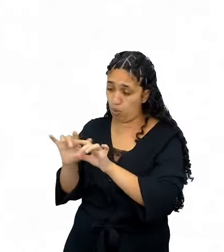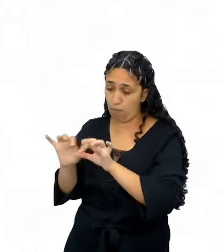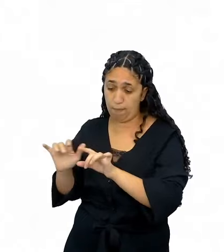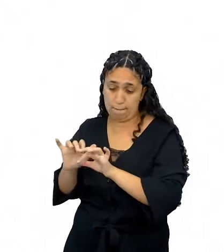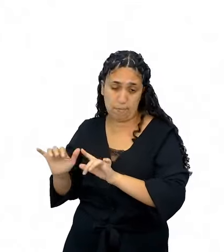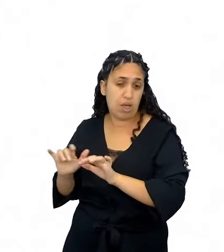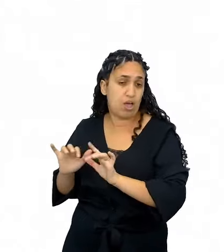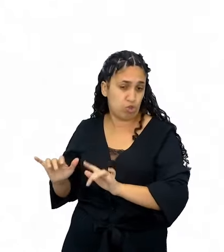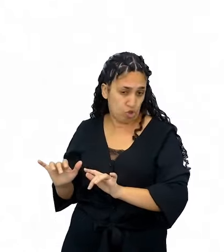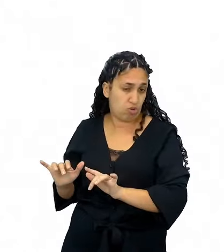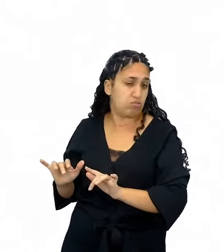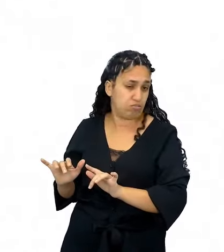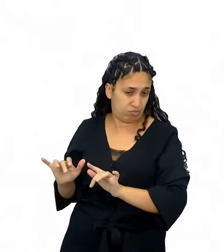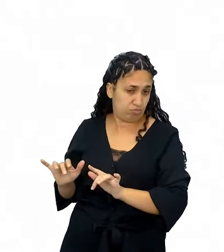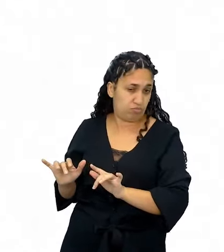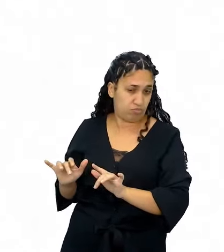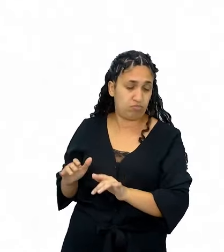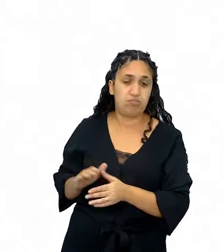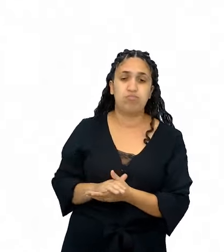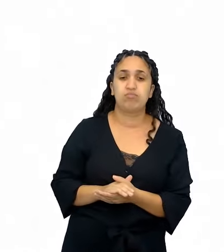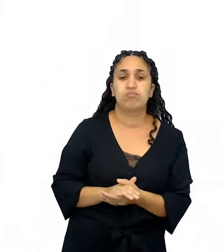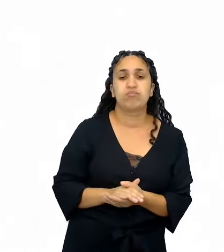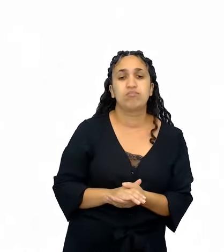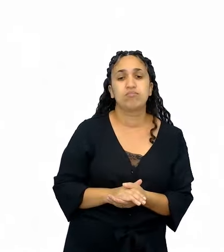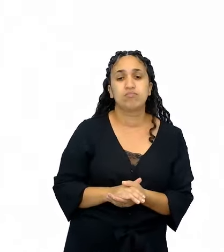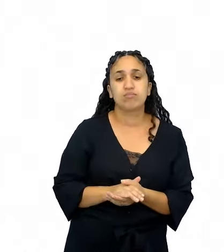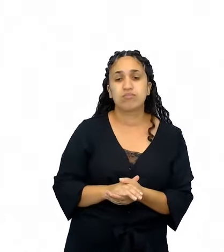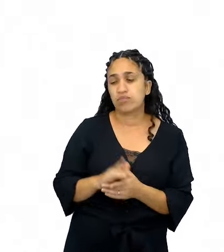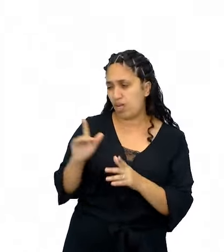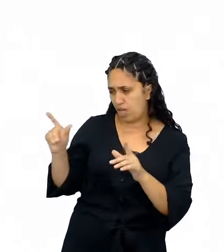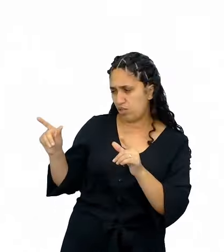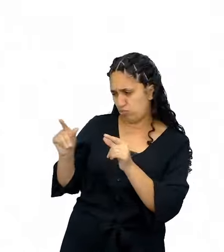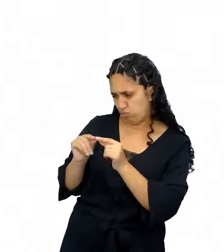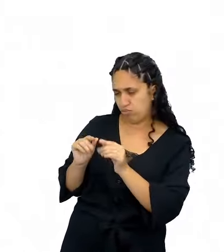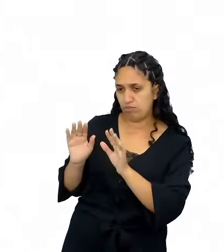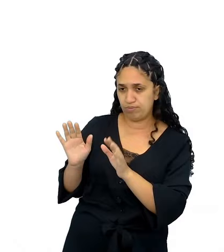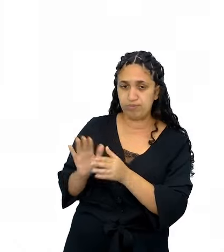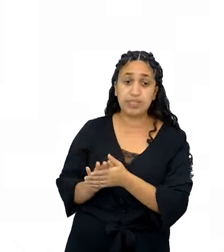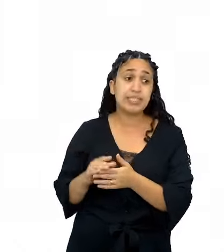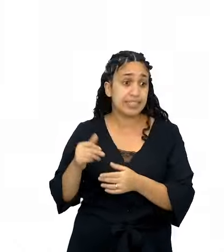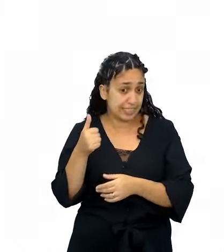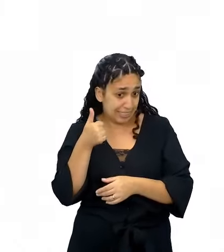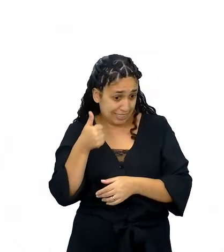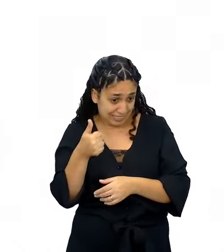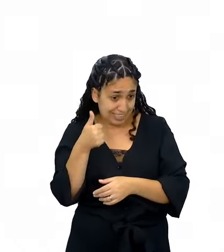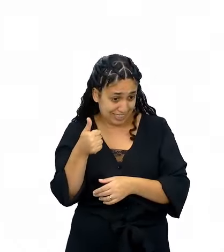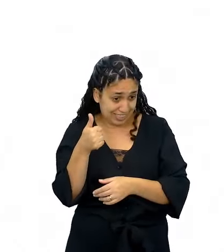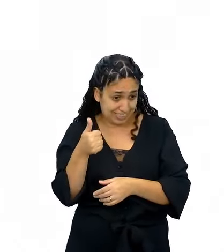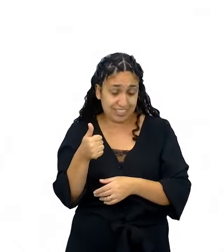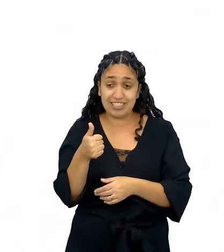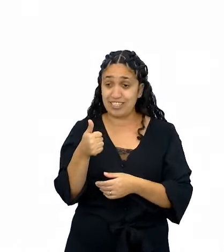né, vocês devem informá-los disso desde a aula 8.